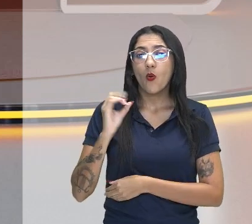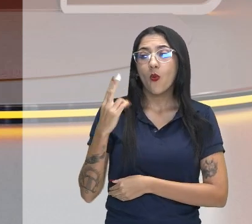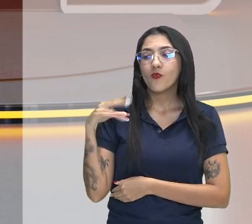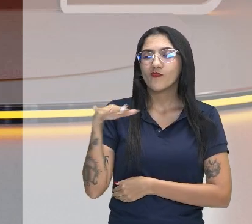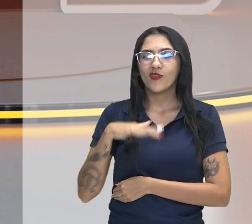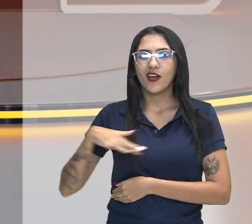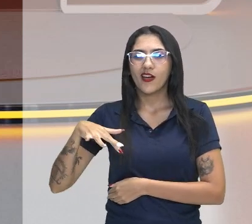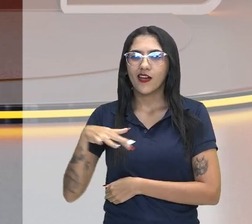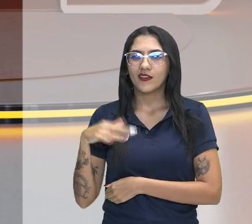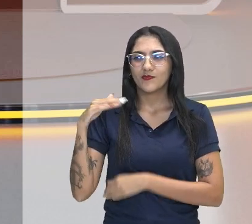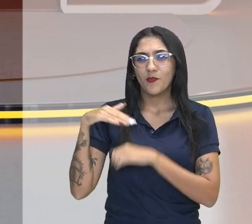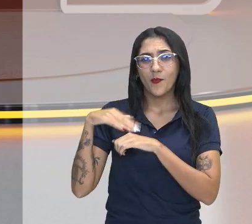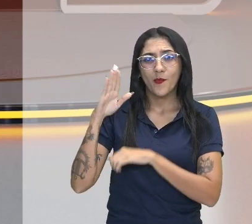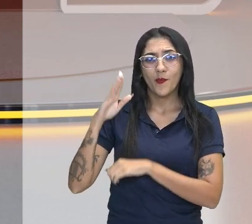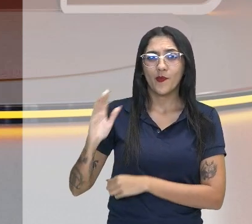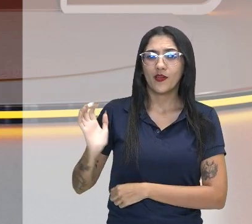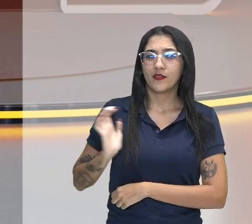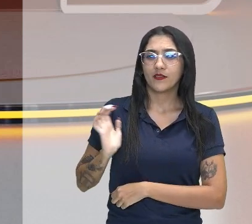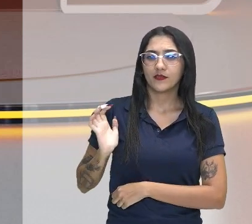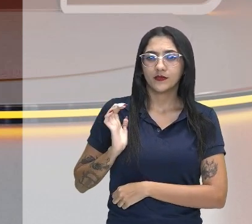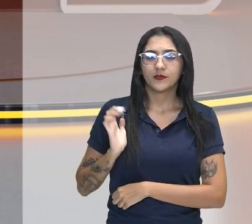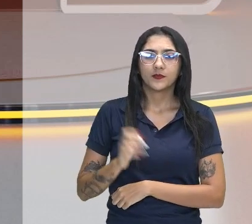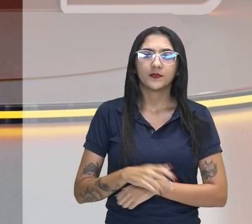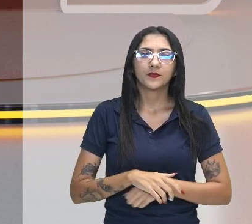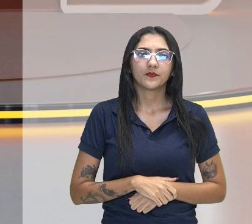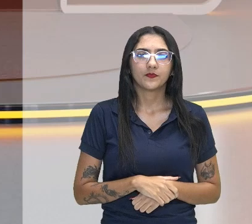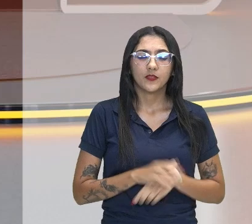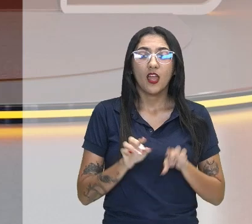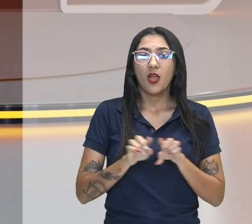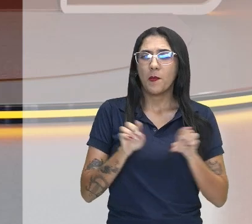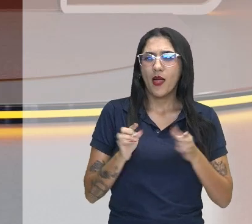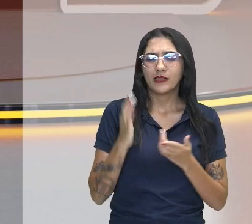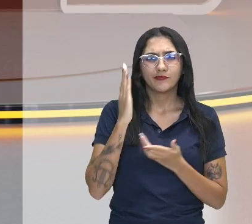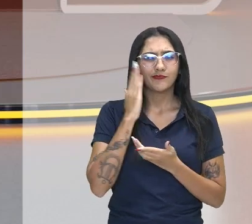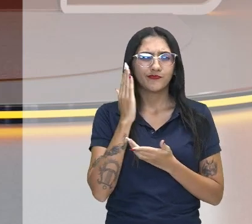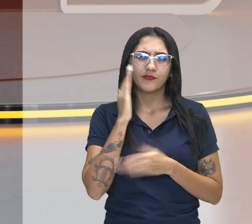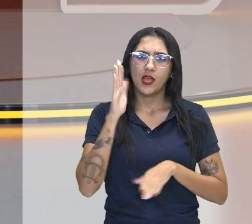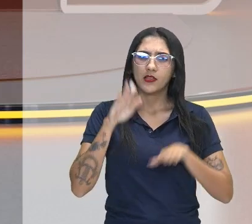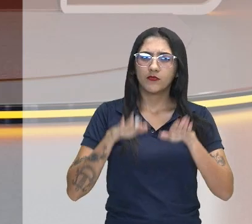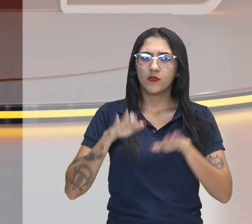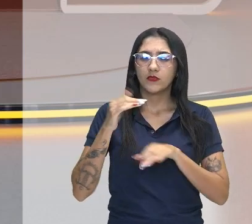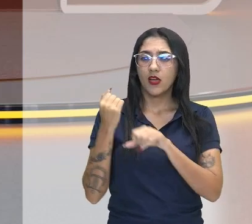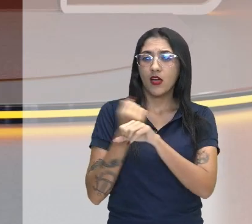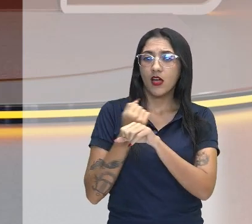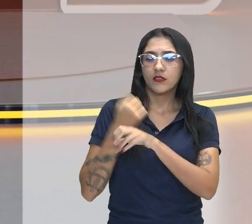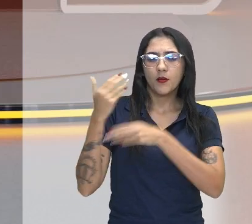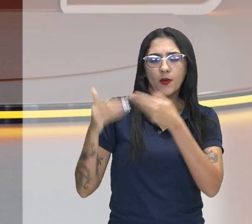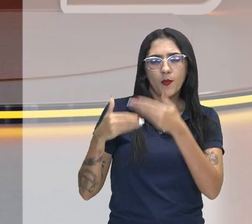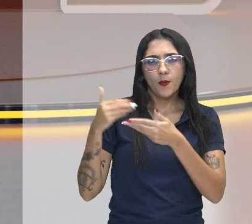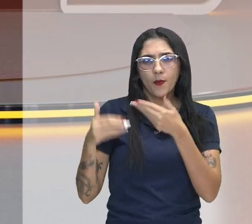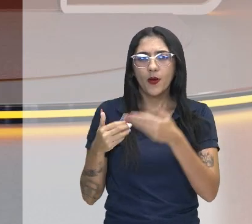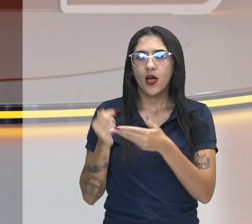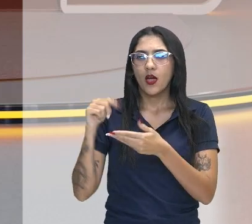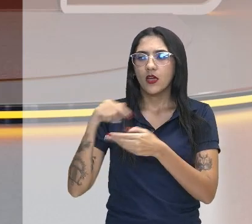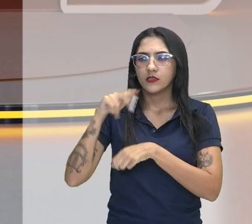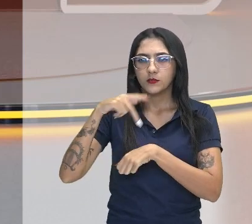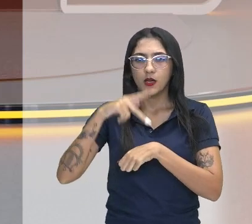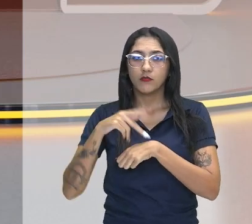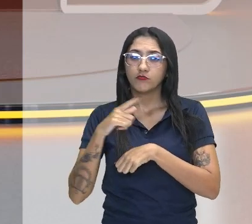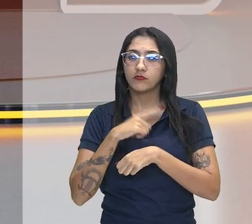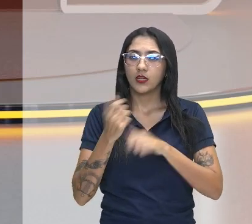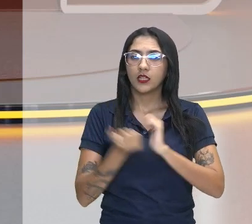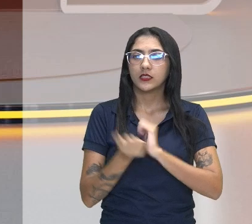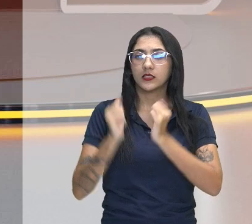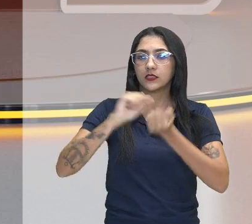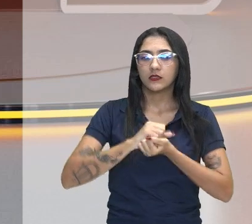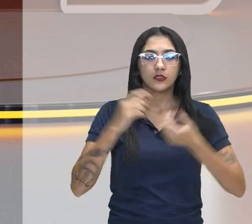mais ricas, tá? Mas quem sabe, com o passar dos anos, esses países eles também acabem aí se adaptando a